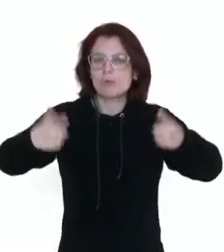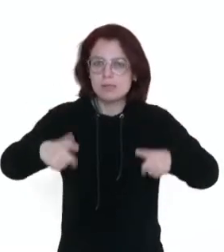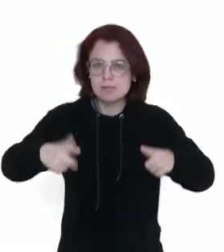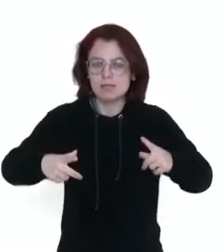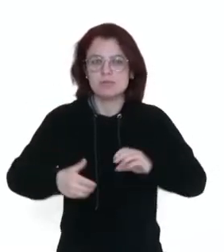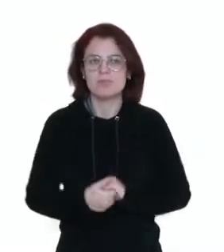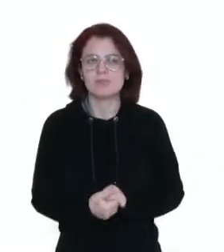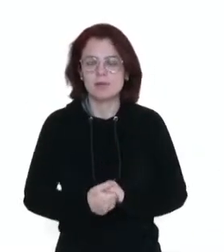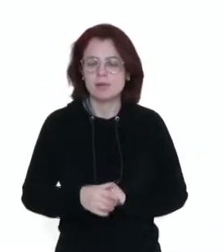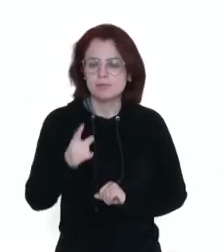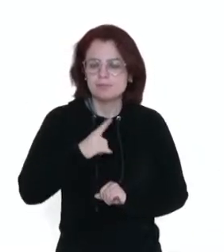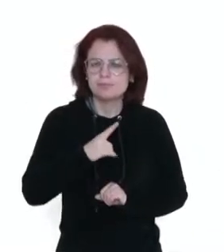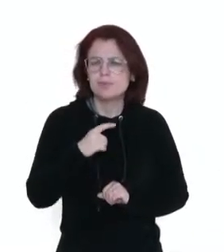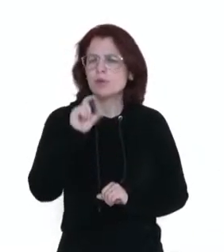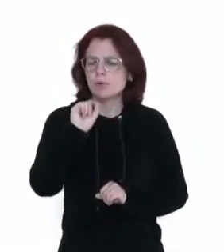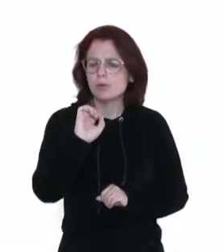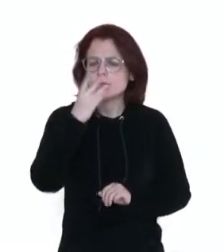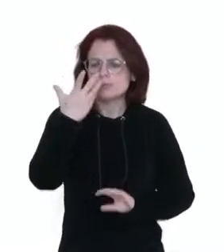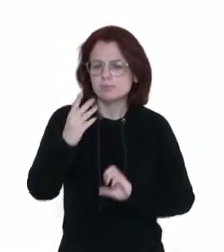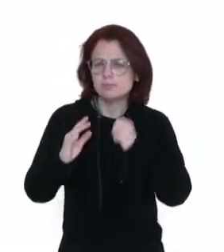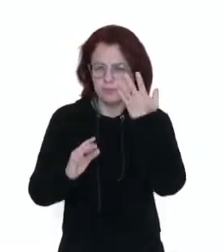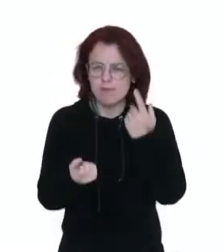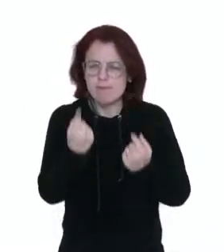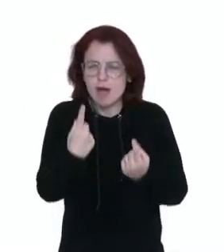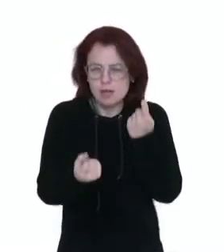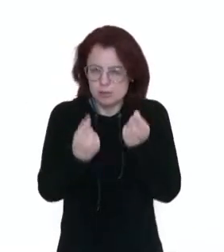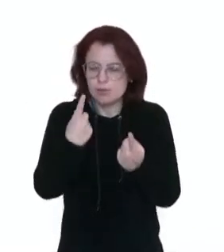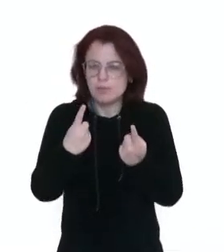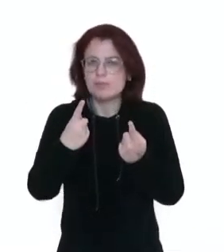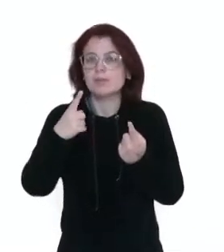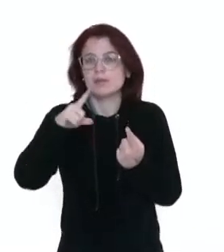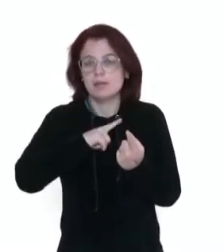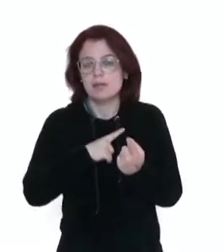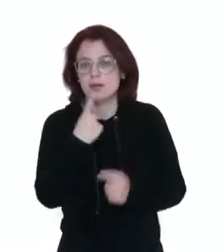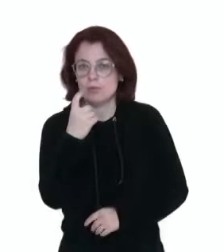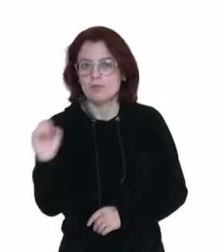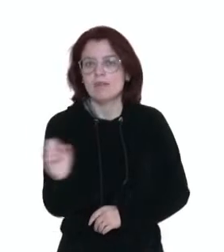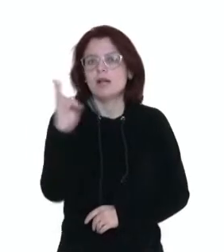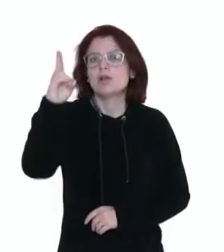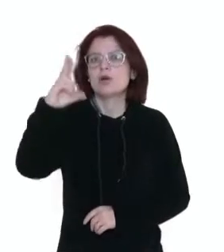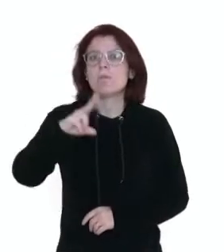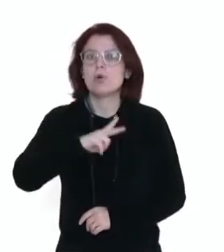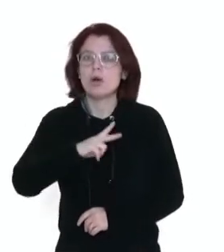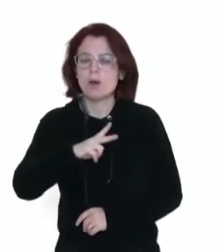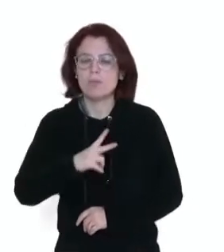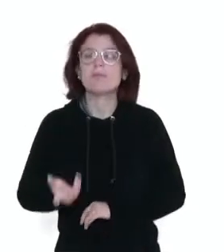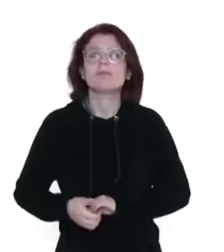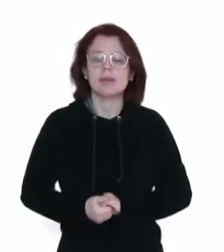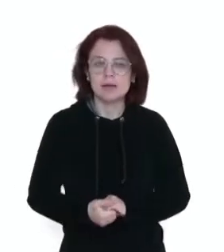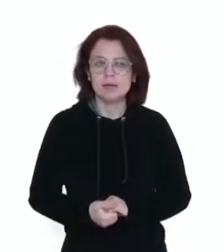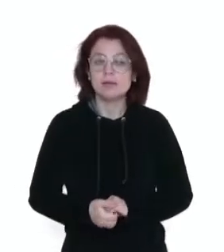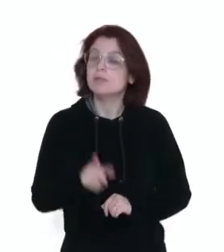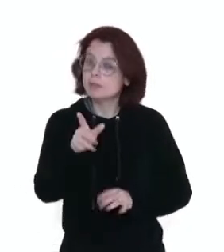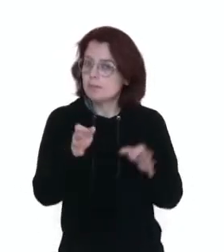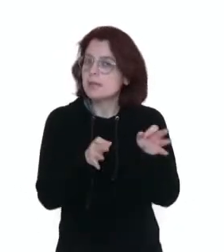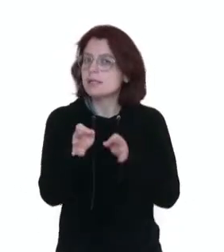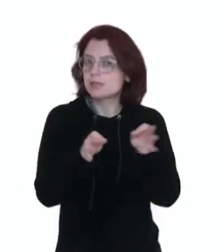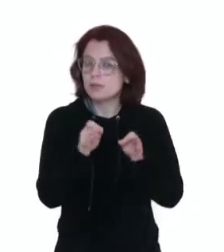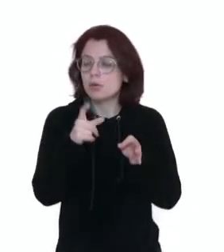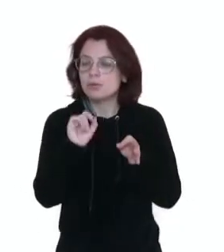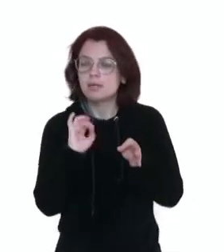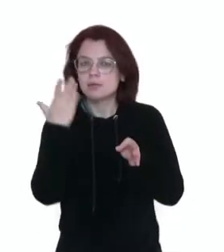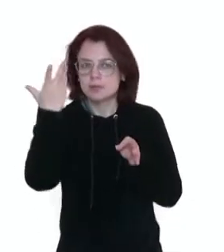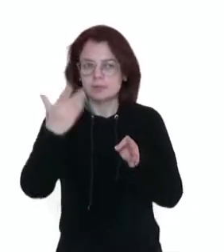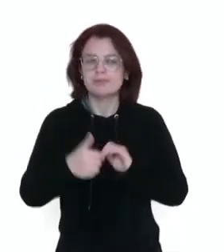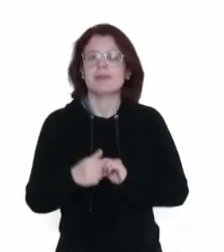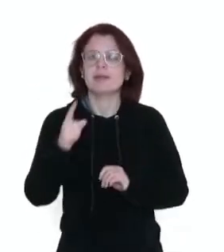dos fatos deve transmitir um valor moral. Antes de desenvolver o texto, planeje os acontecimentos. Então tem que ter